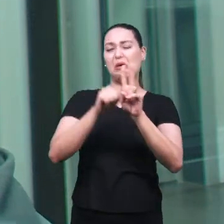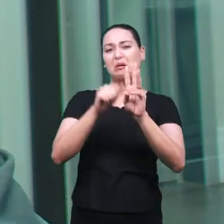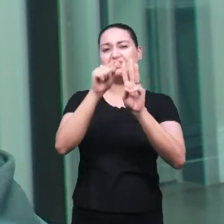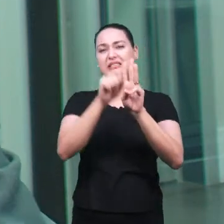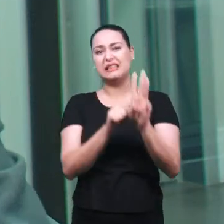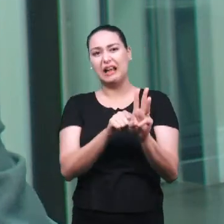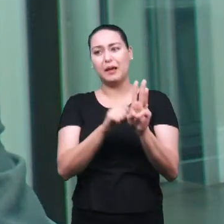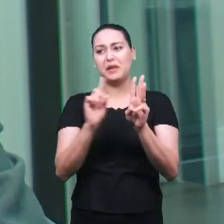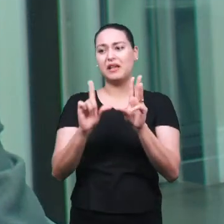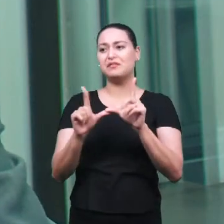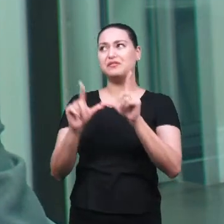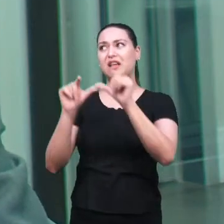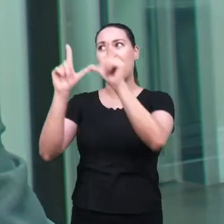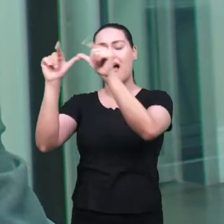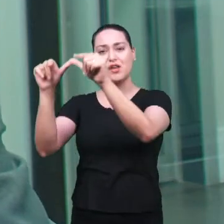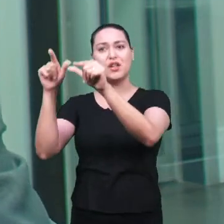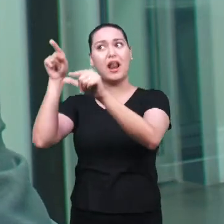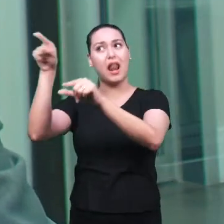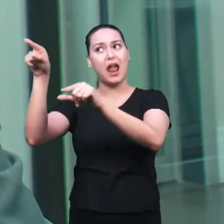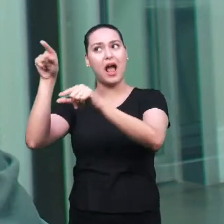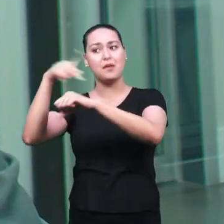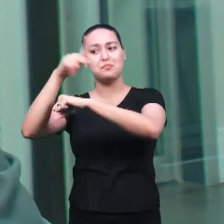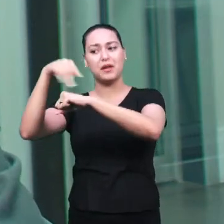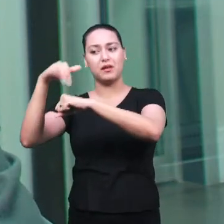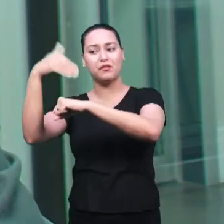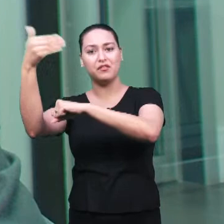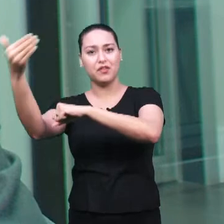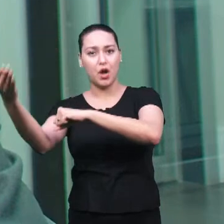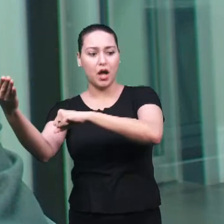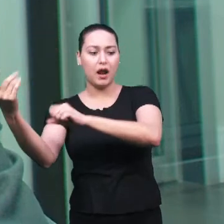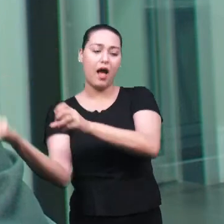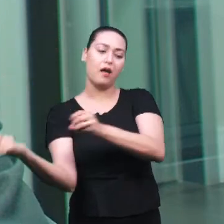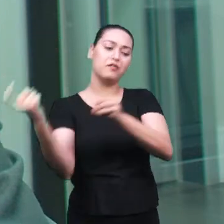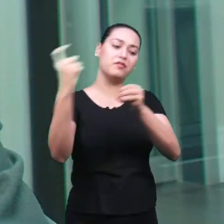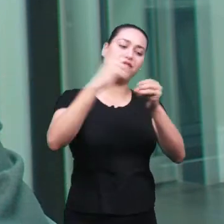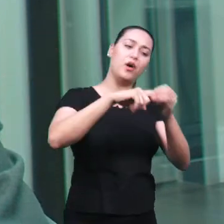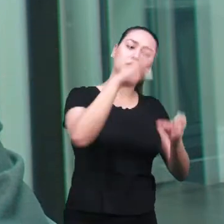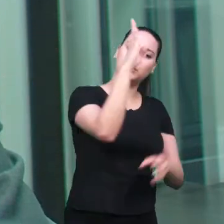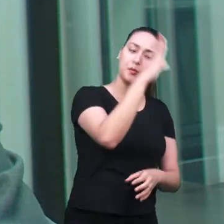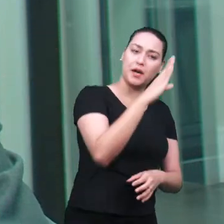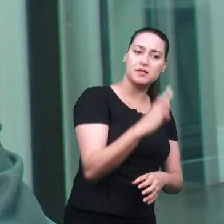lá fora e volto para o Brasil, fico mais 2 ou 3 meses aqui.